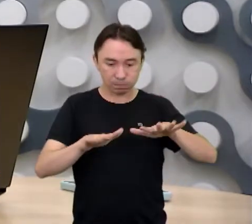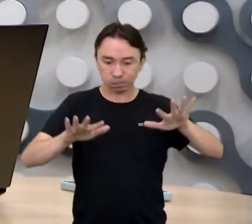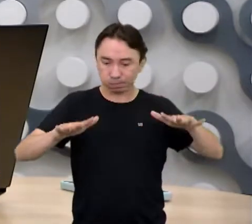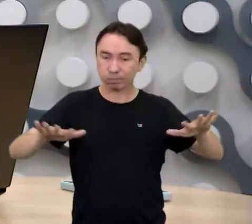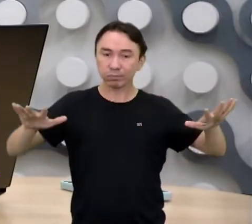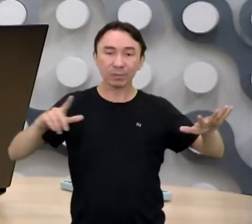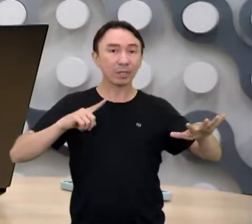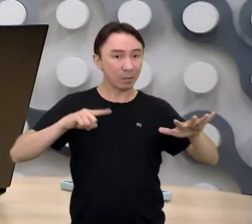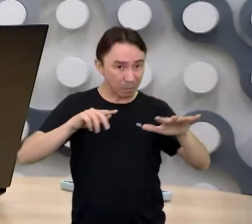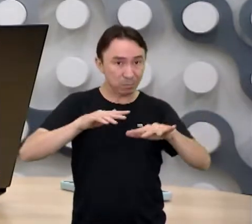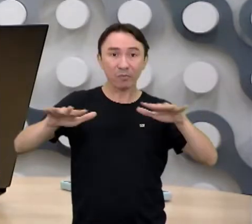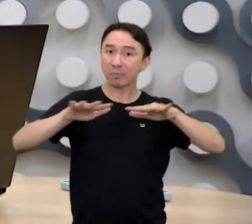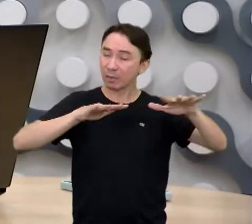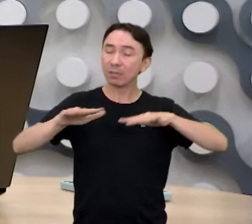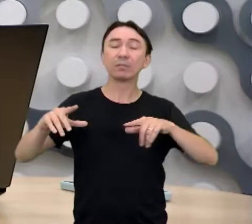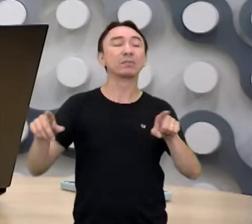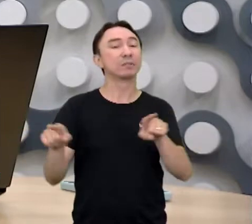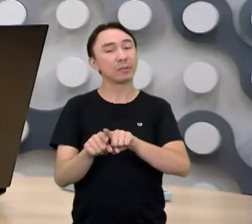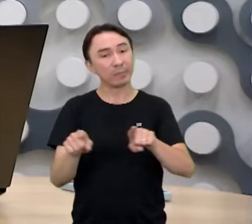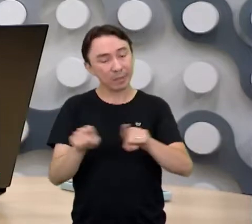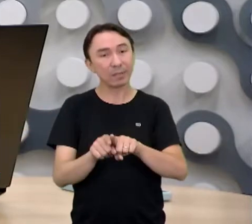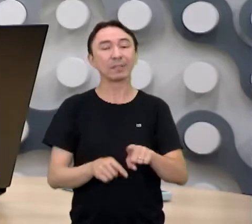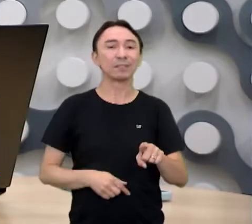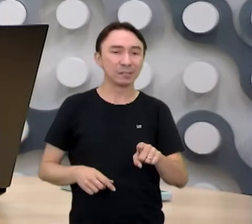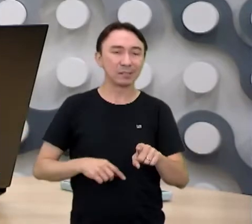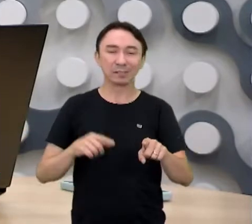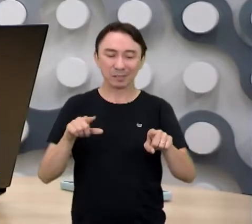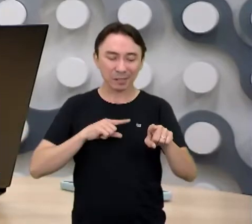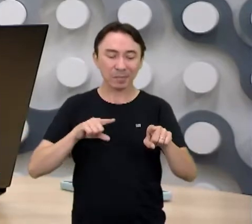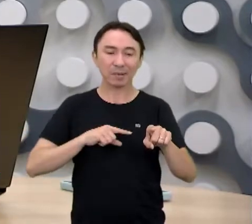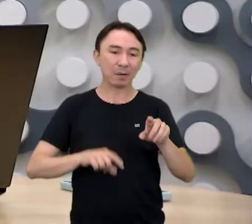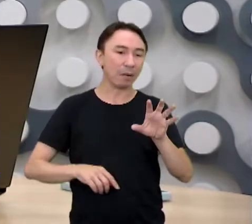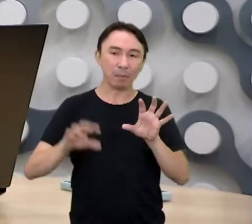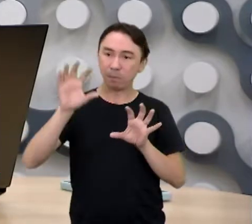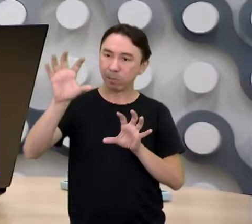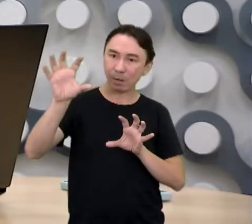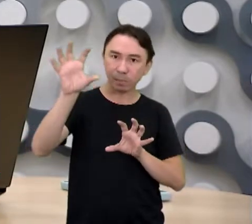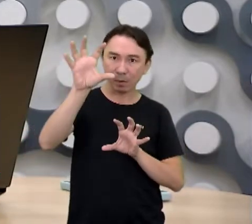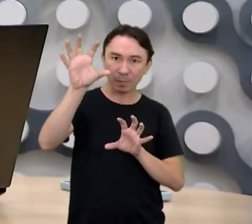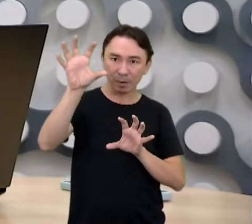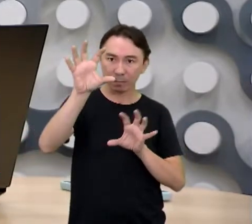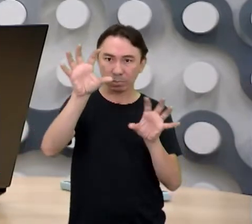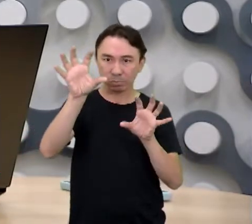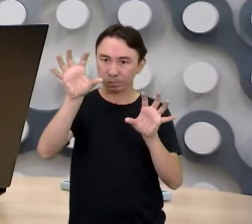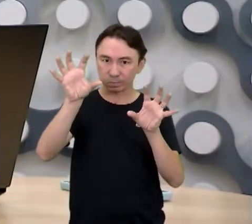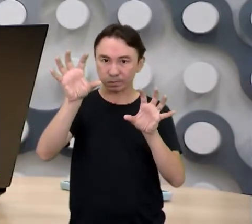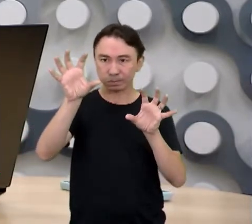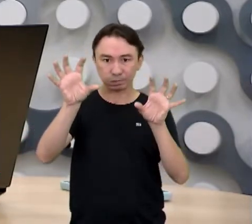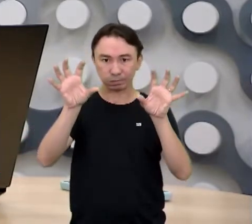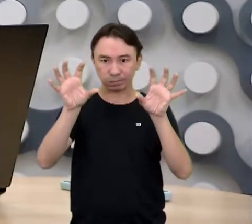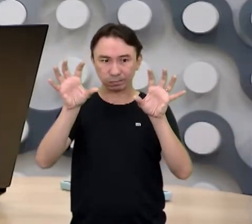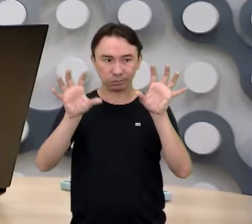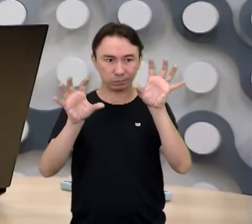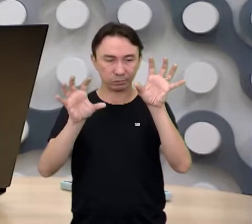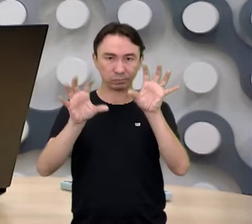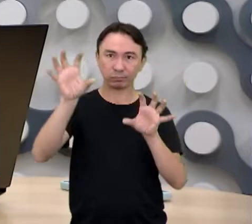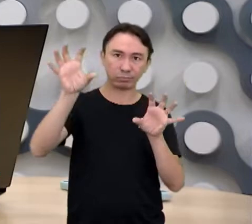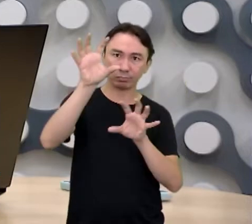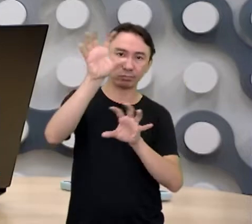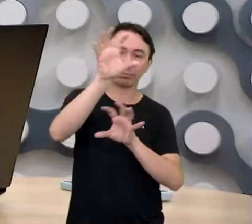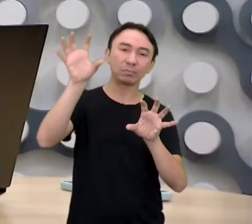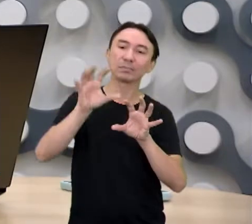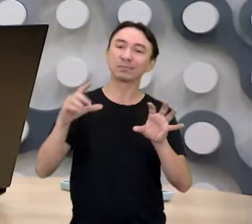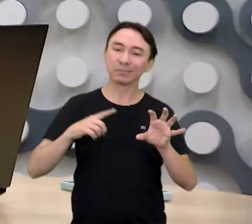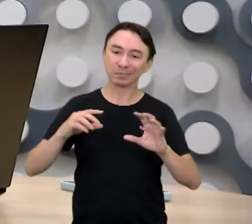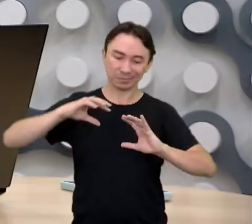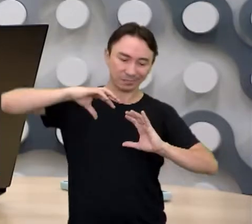posteriormente o movimento aí dos continentes. Então, através desta figura é muito claro a gente ver, né,